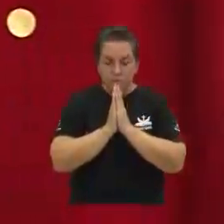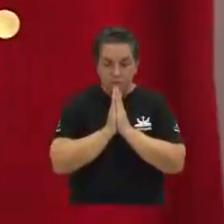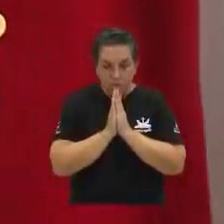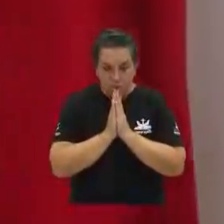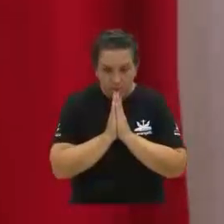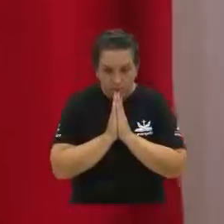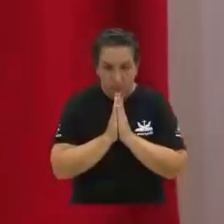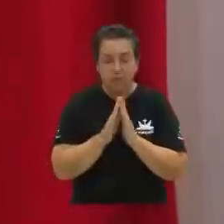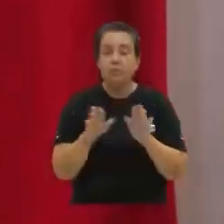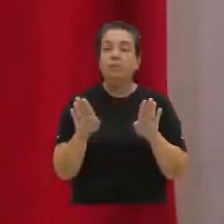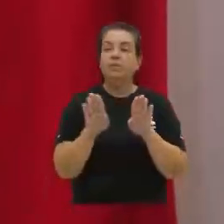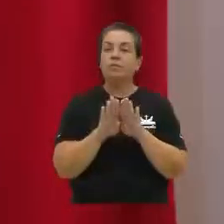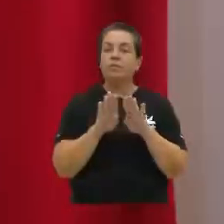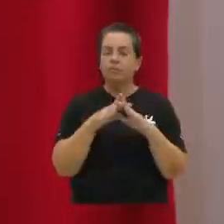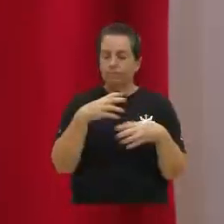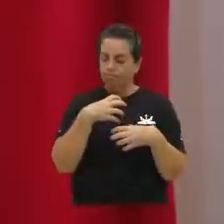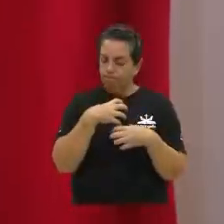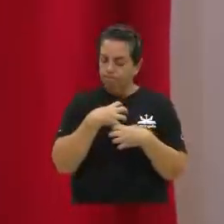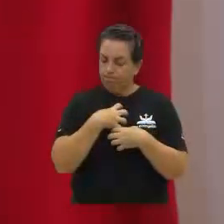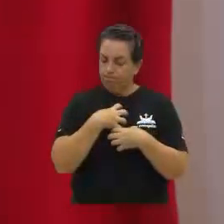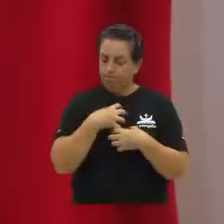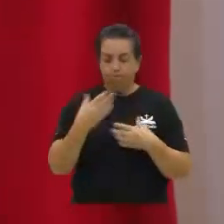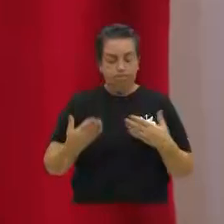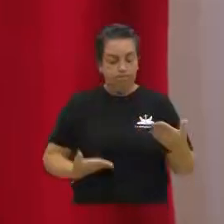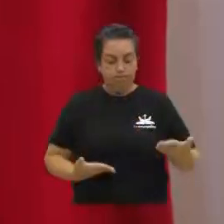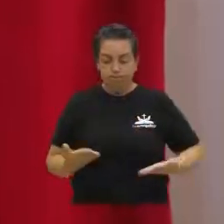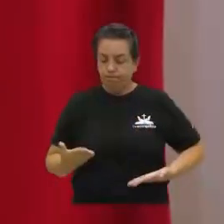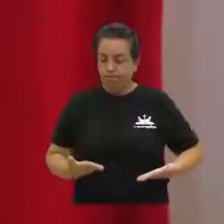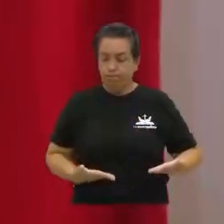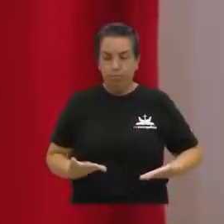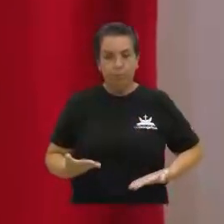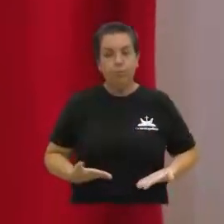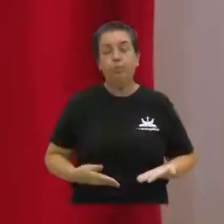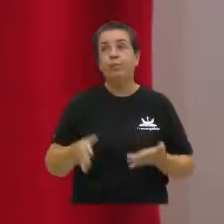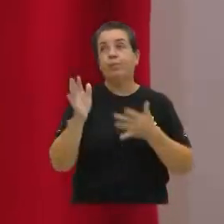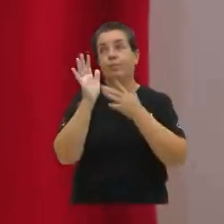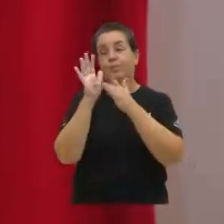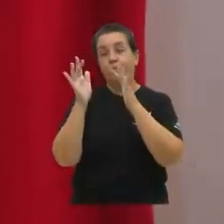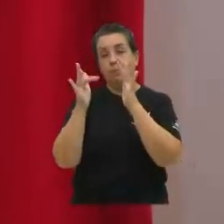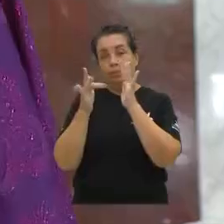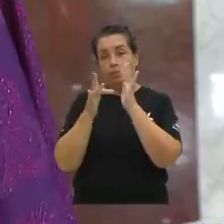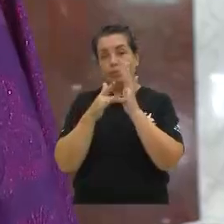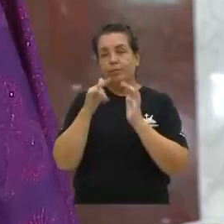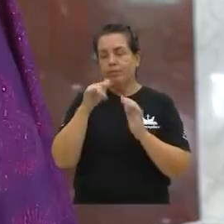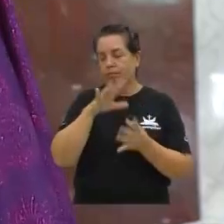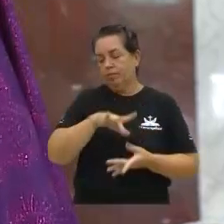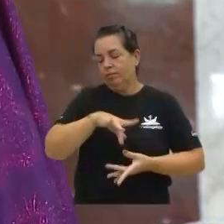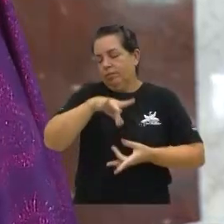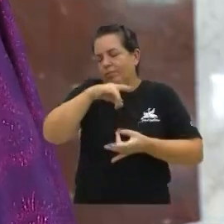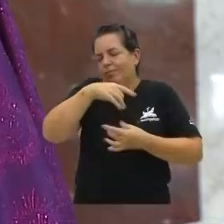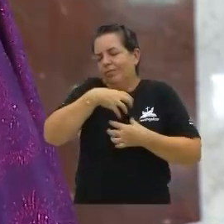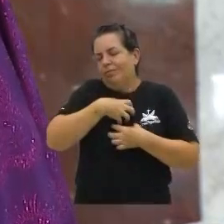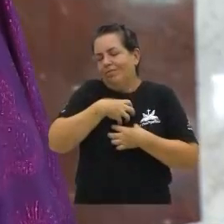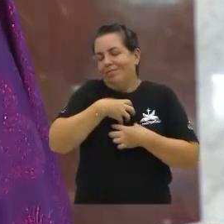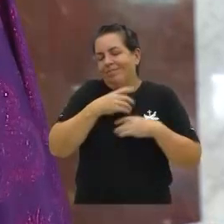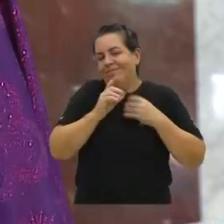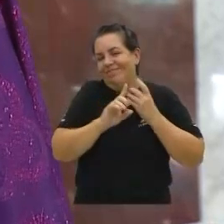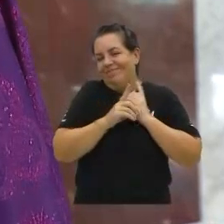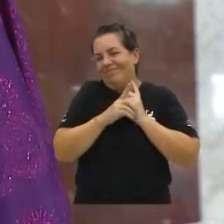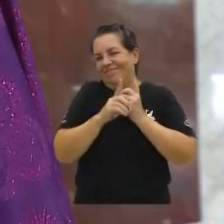e pôr-se a servir a Jesus Cristo. Esse espírito de